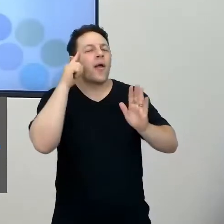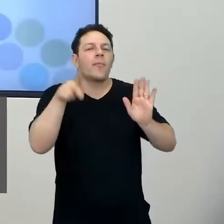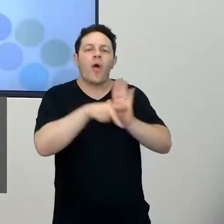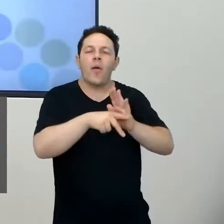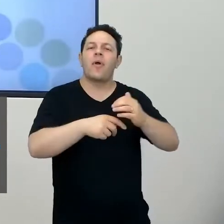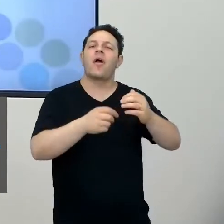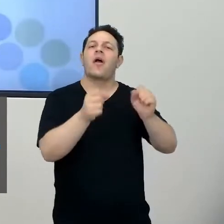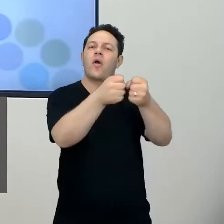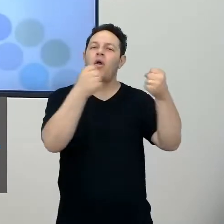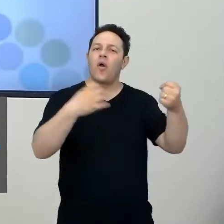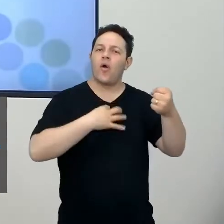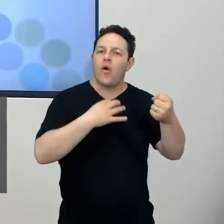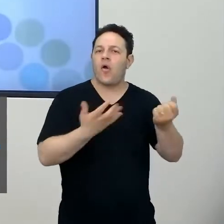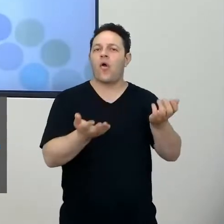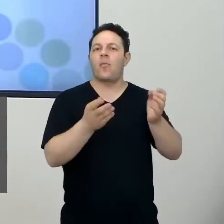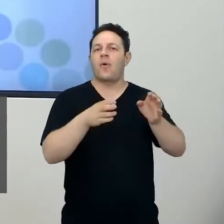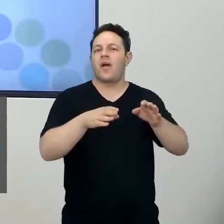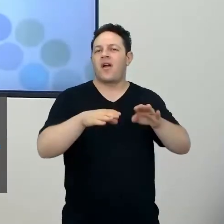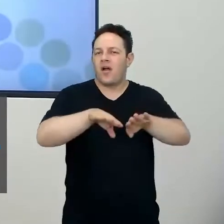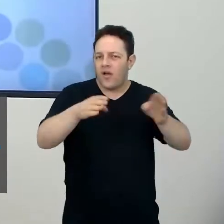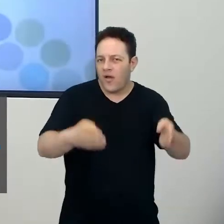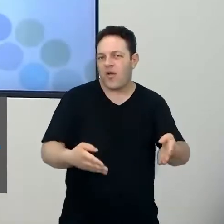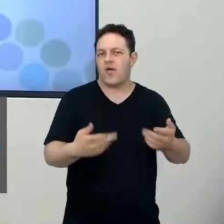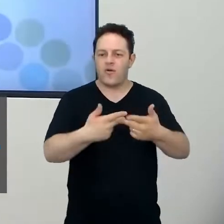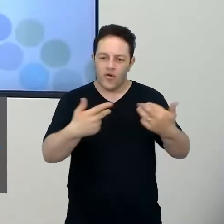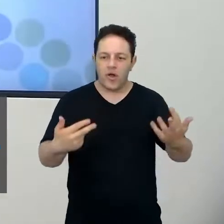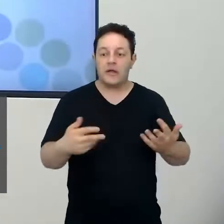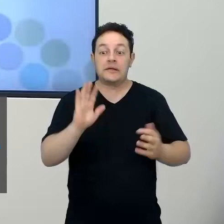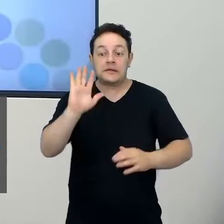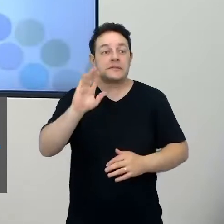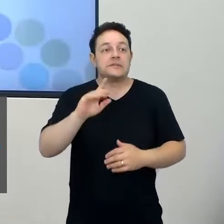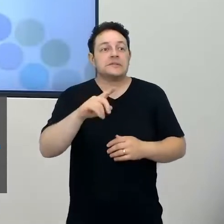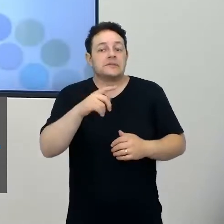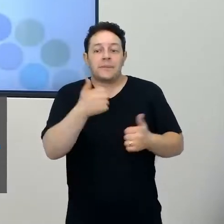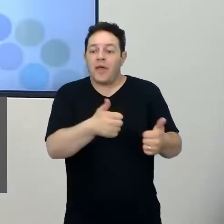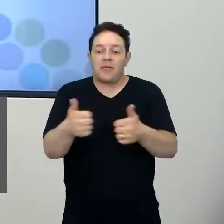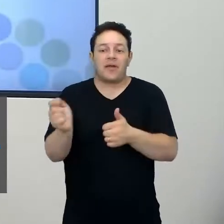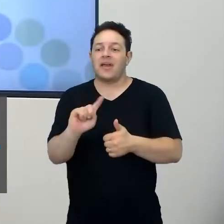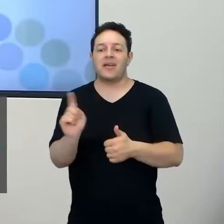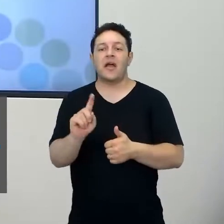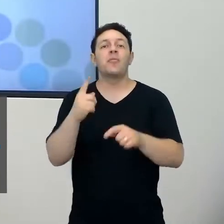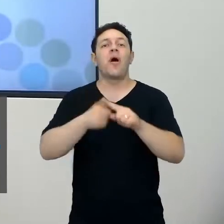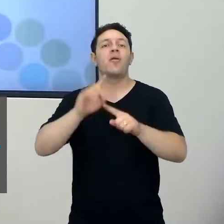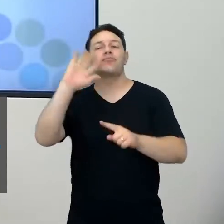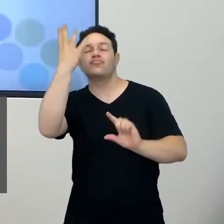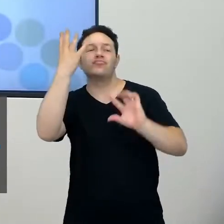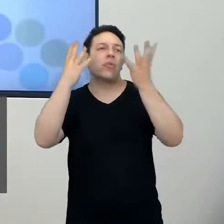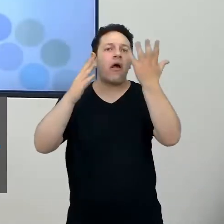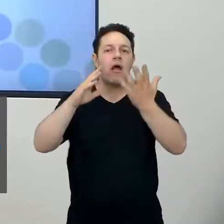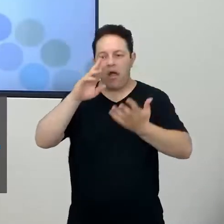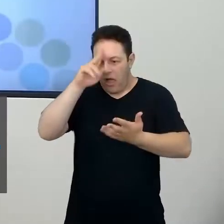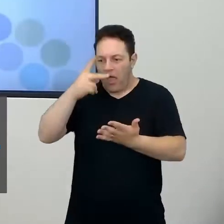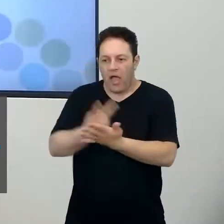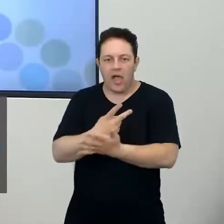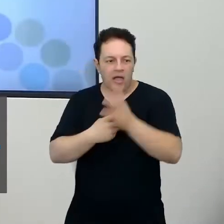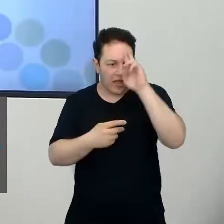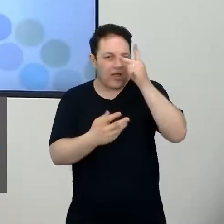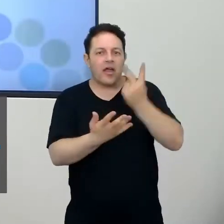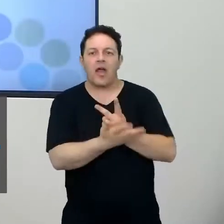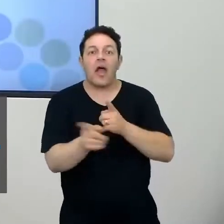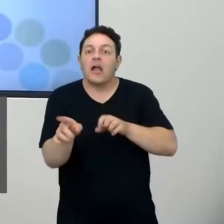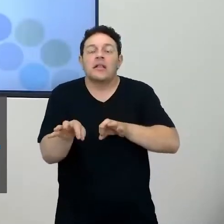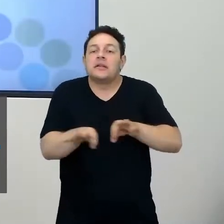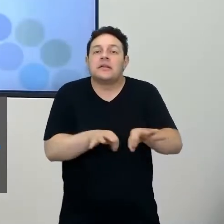andou muito bem, ele cometeu alguns erros e ele não planejou e não verificou algumas fraquezas que ele tinha